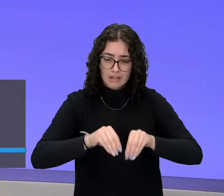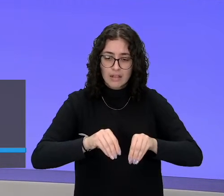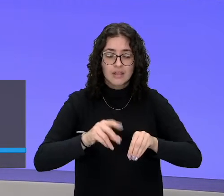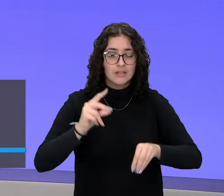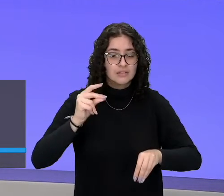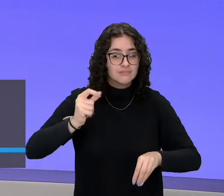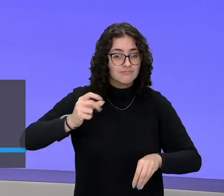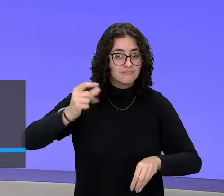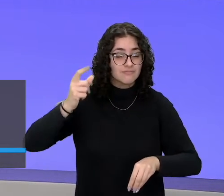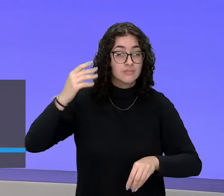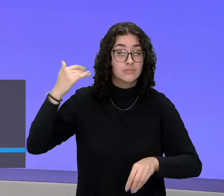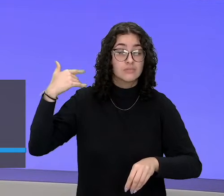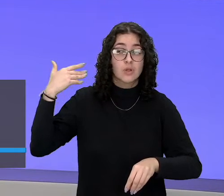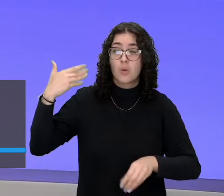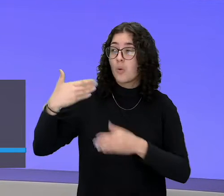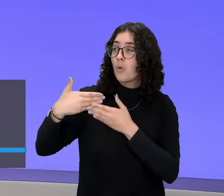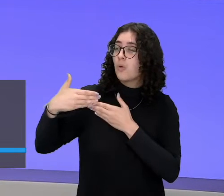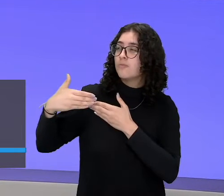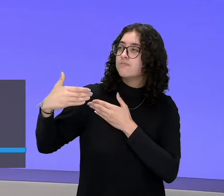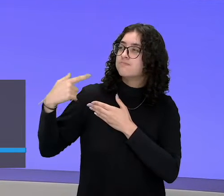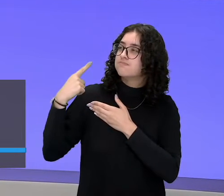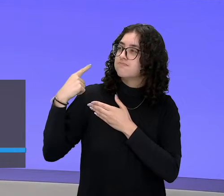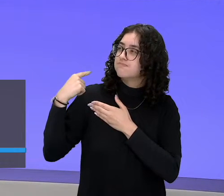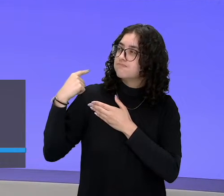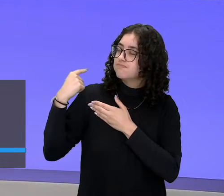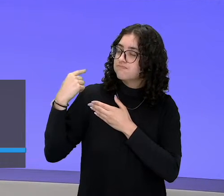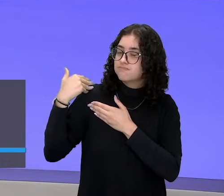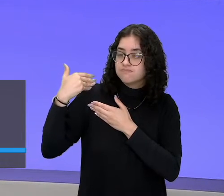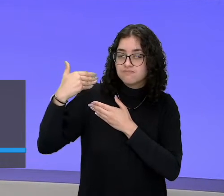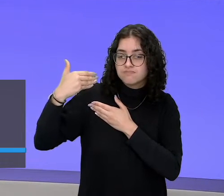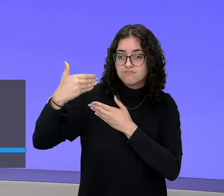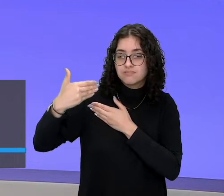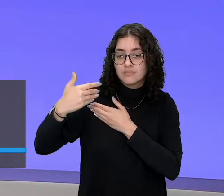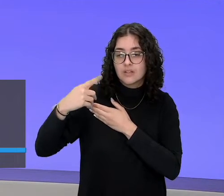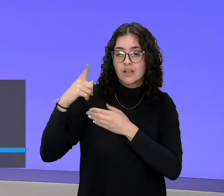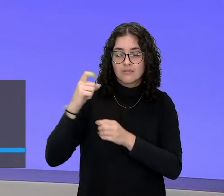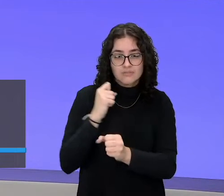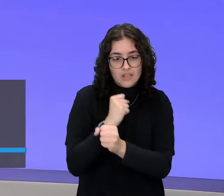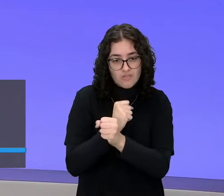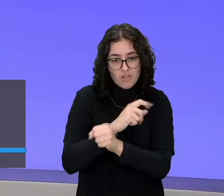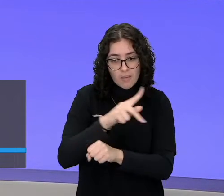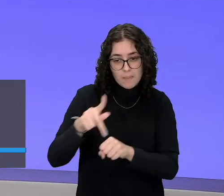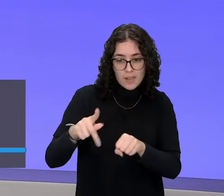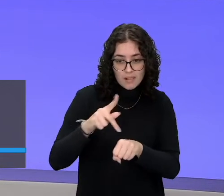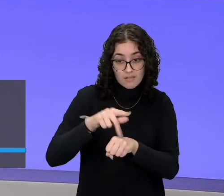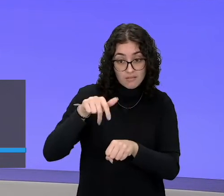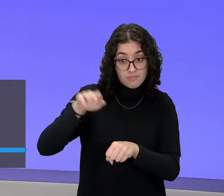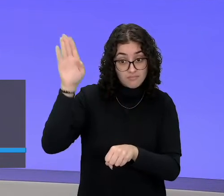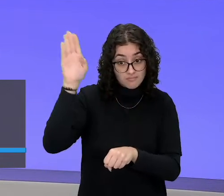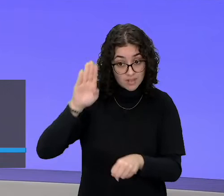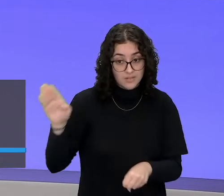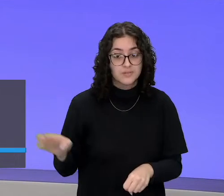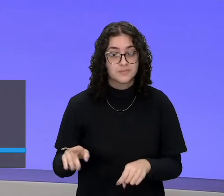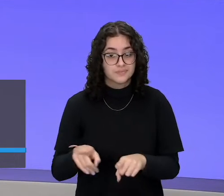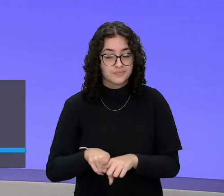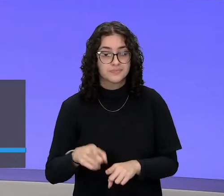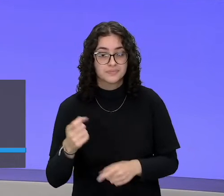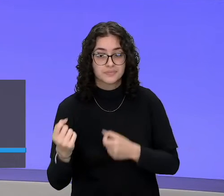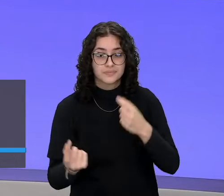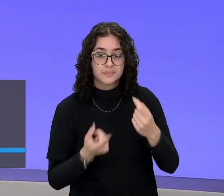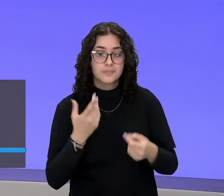desde o final do período de escravidão no país e alguns já